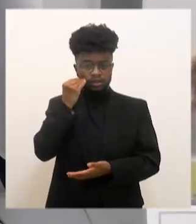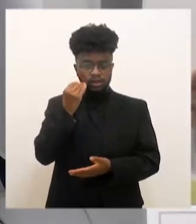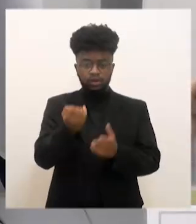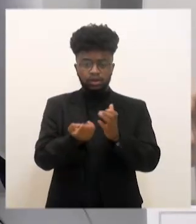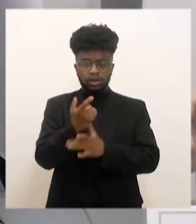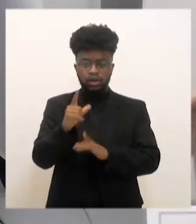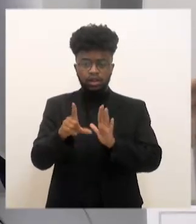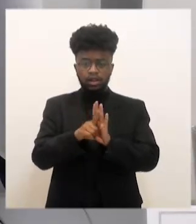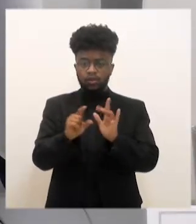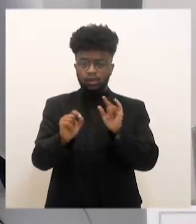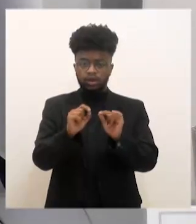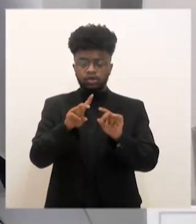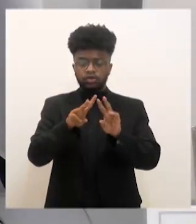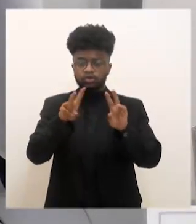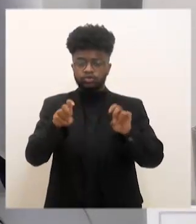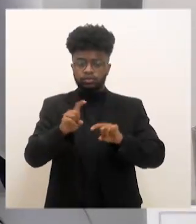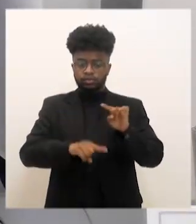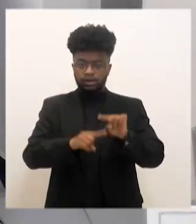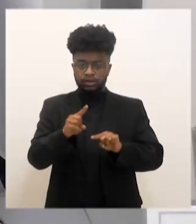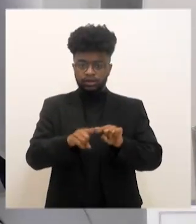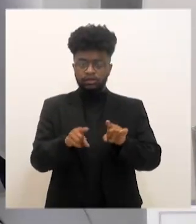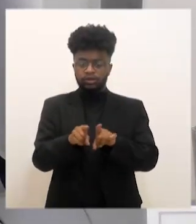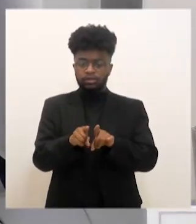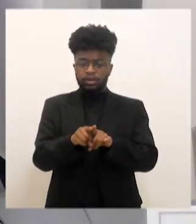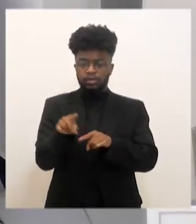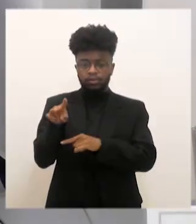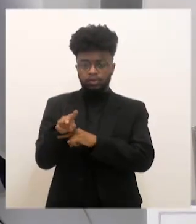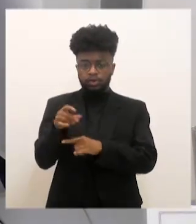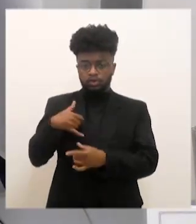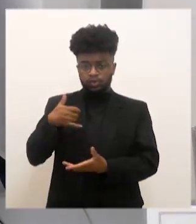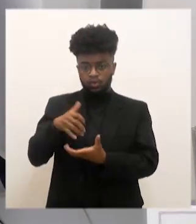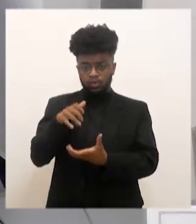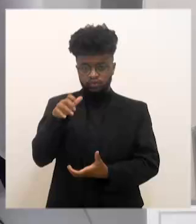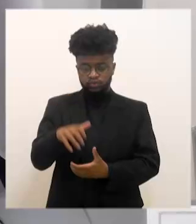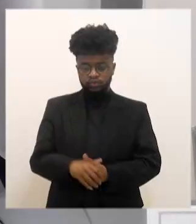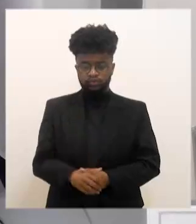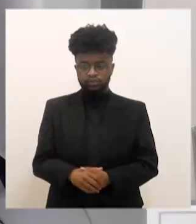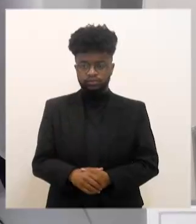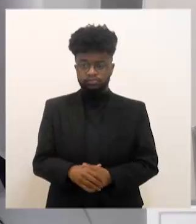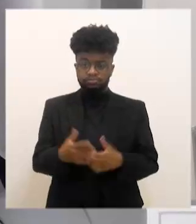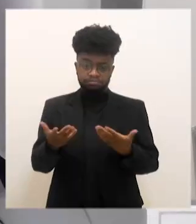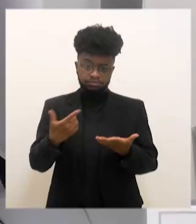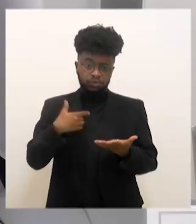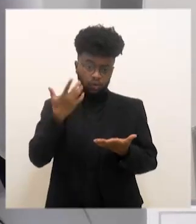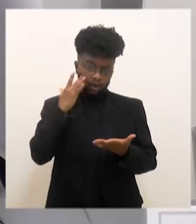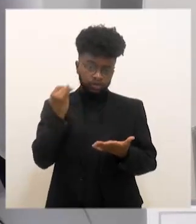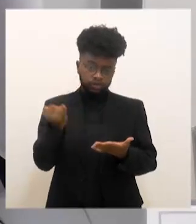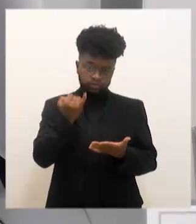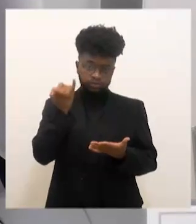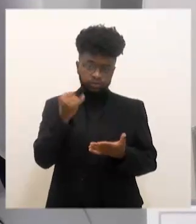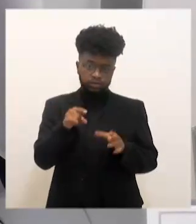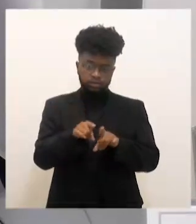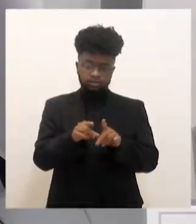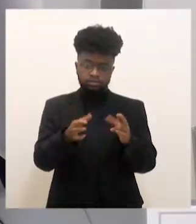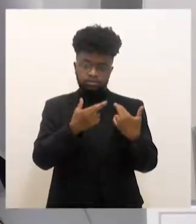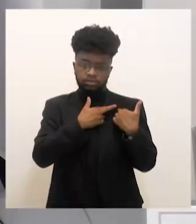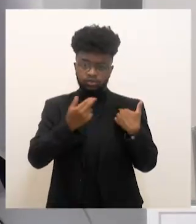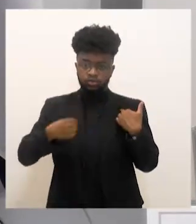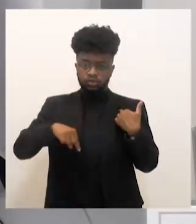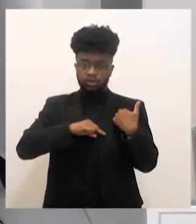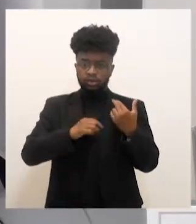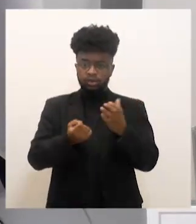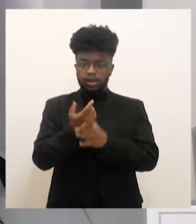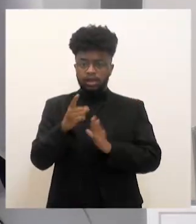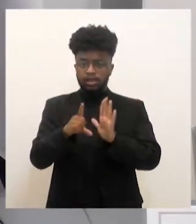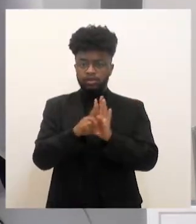aqui é sobre o bem tutelado e a integridade dos idosos. Então, considero que seja pertinente e competência nossa legislar sobre o